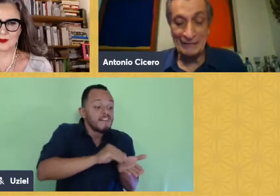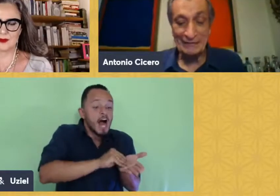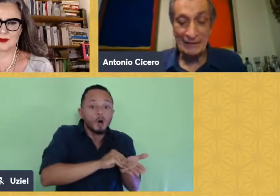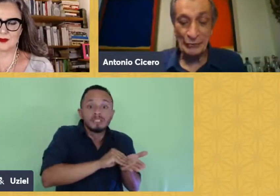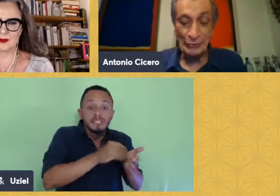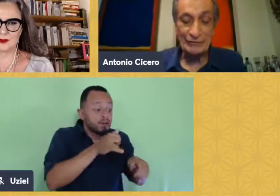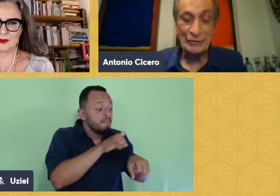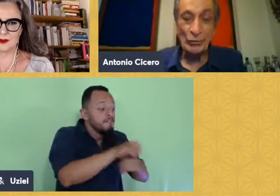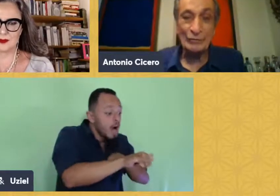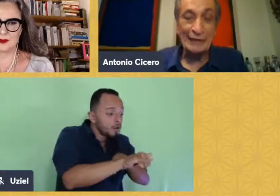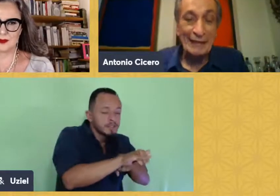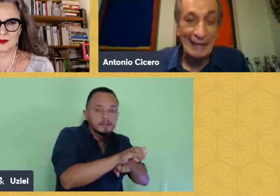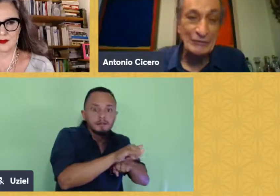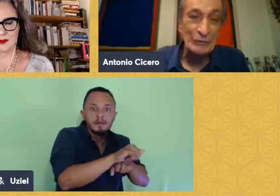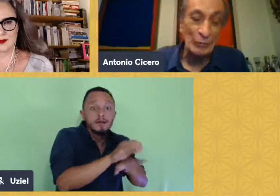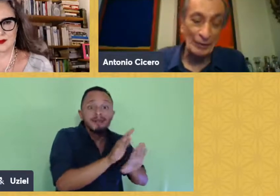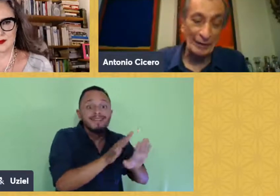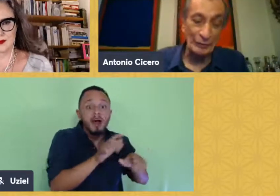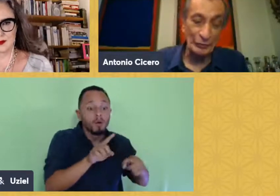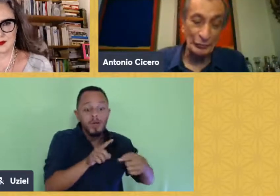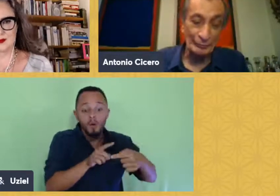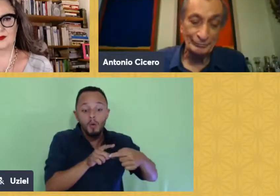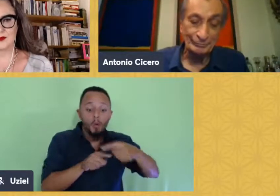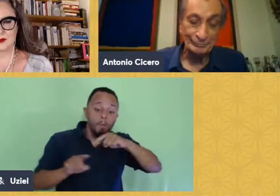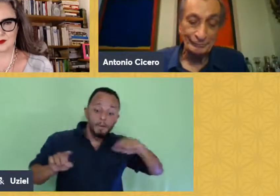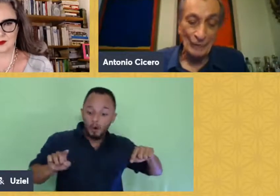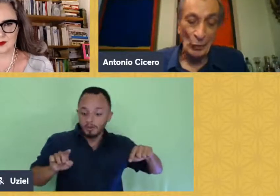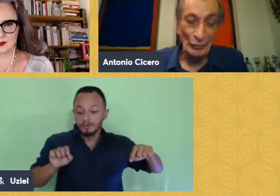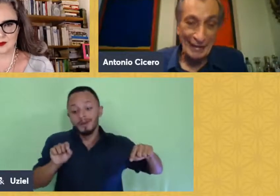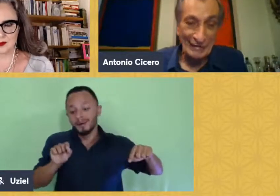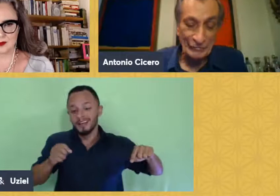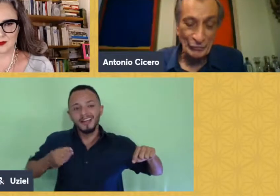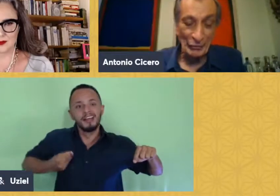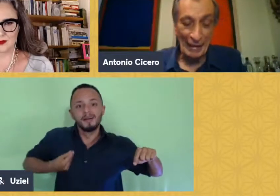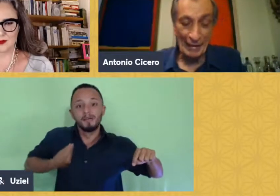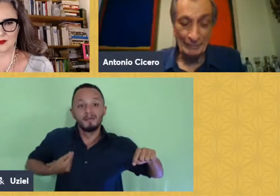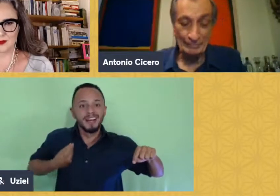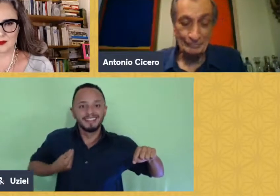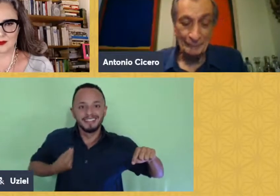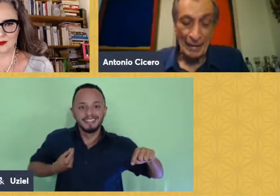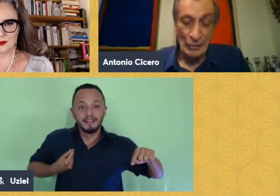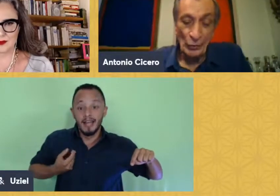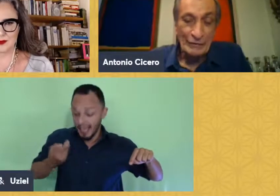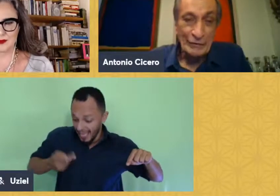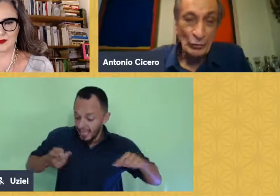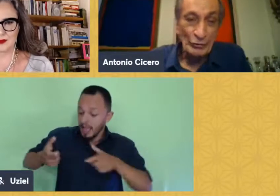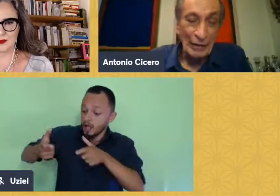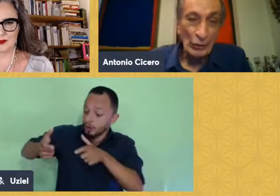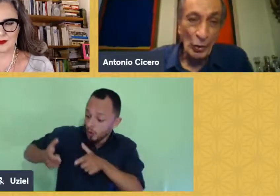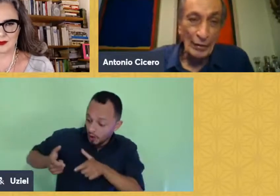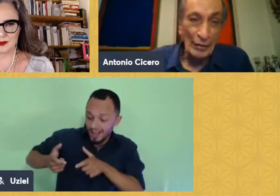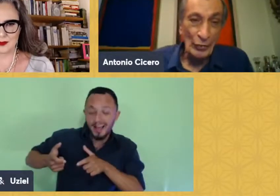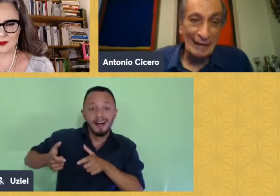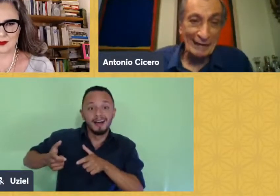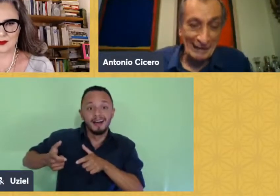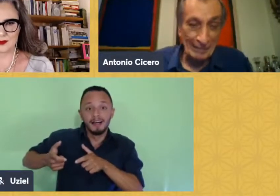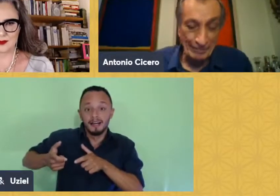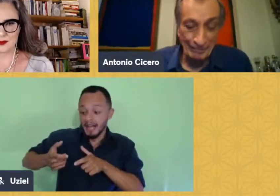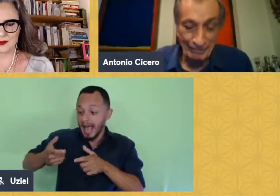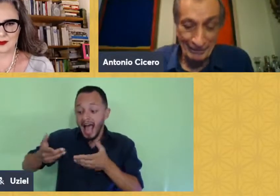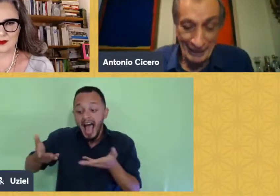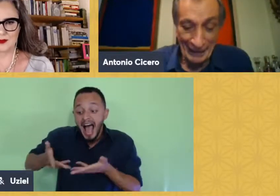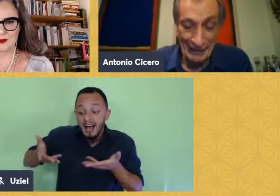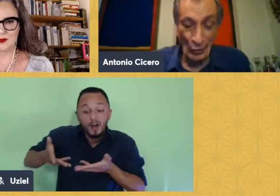Algo presente é o que se encontra neste momento, ou neste lugar, o que se encontra agora ou